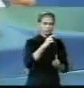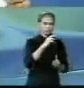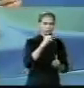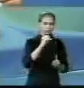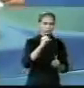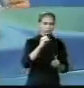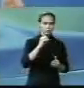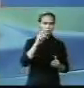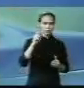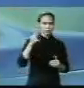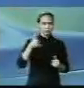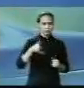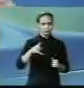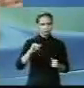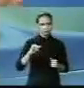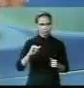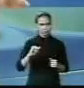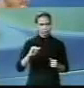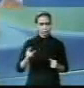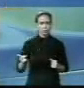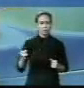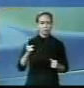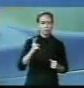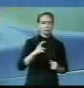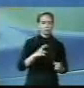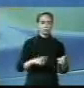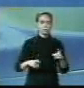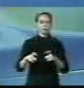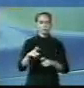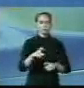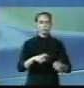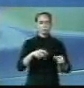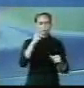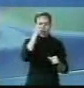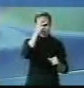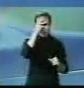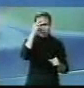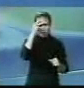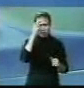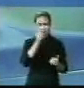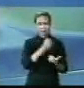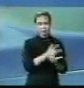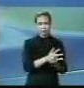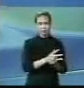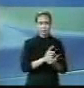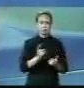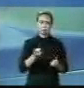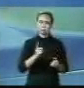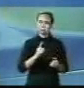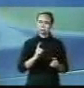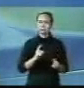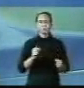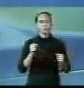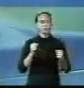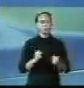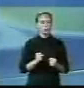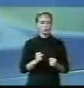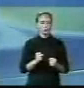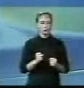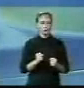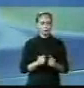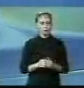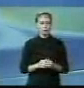né, do meu computador cliente, lá das estações de trabalho, não permita. Então, o proxy também faz